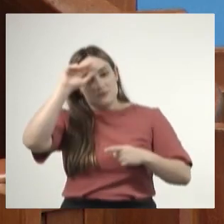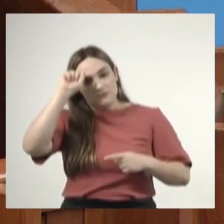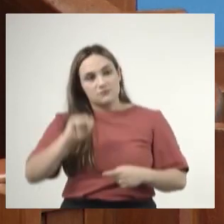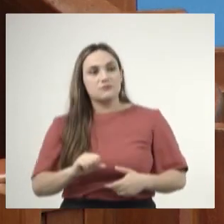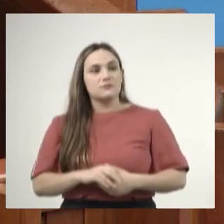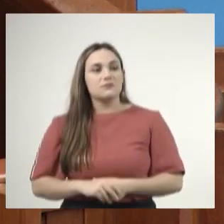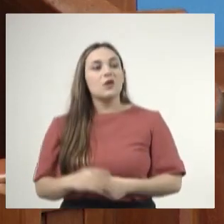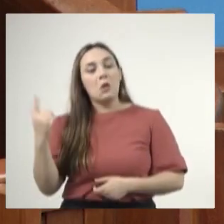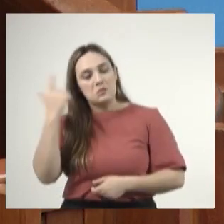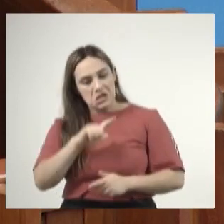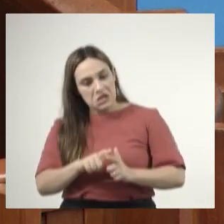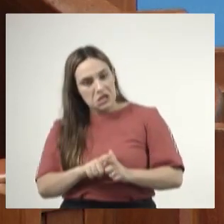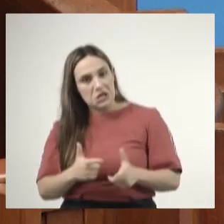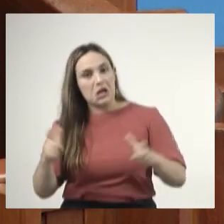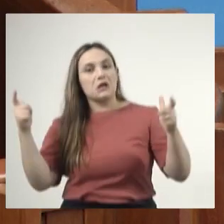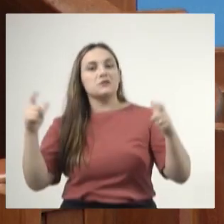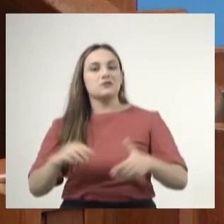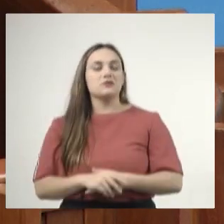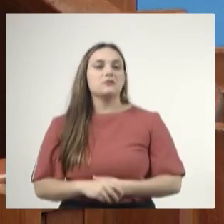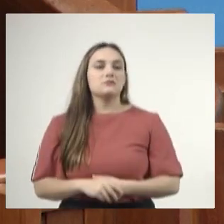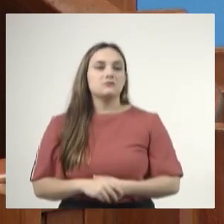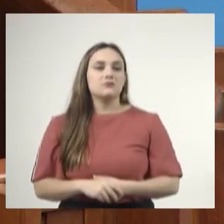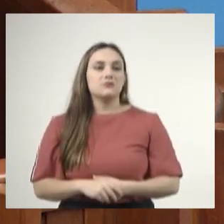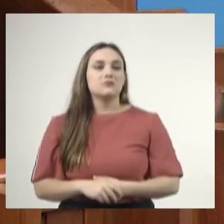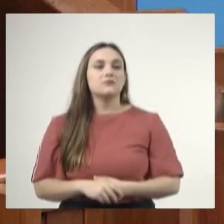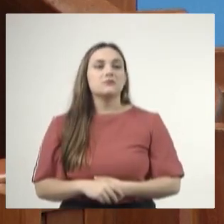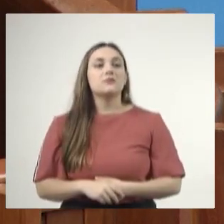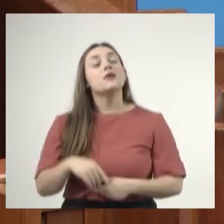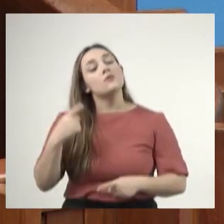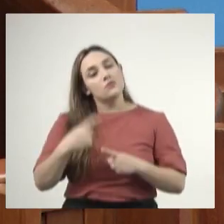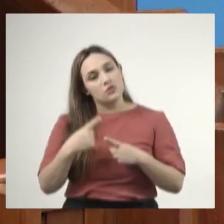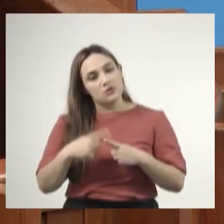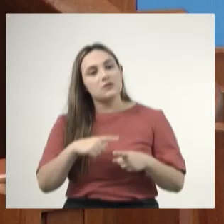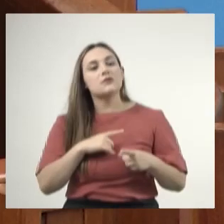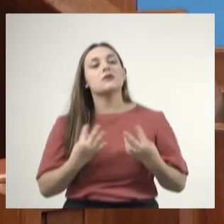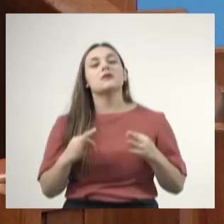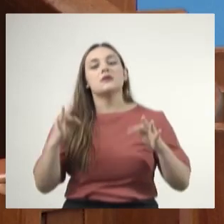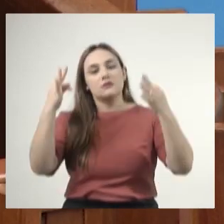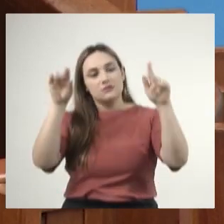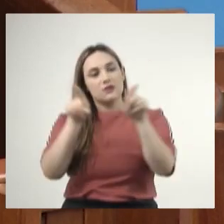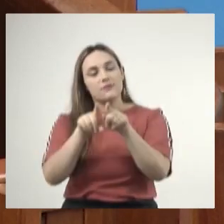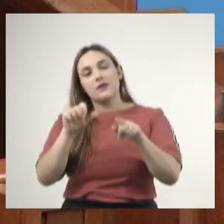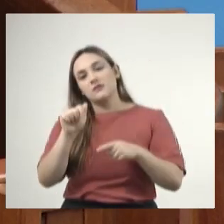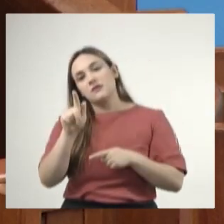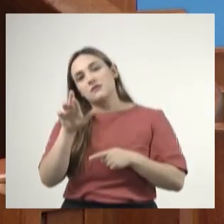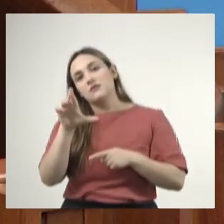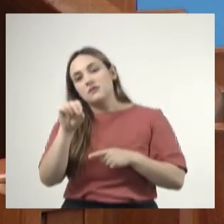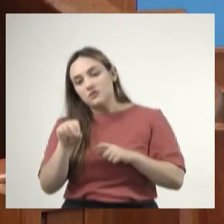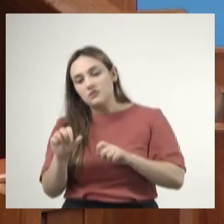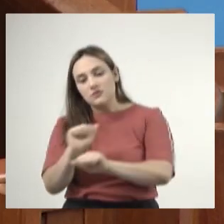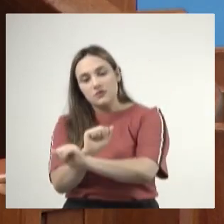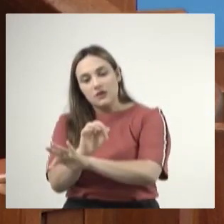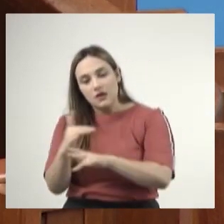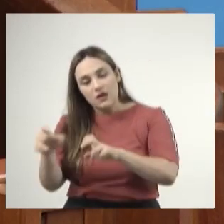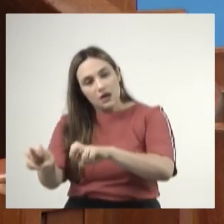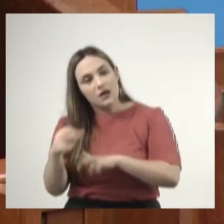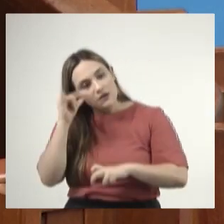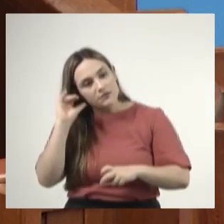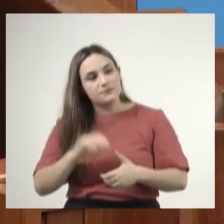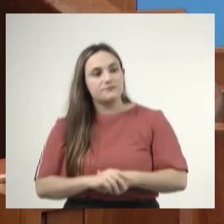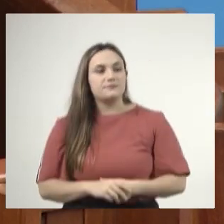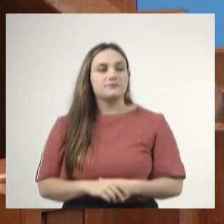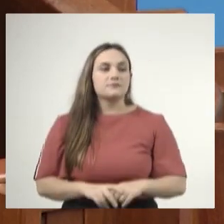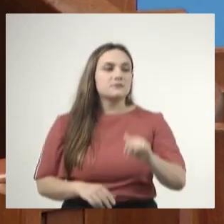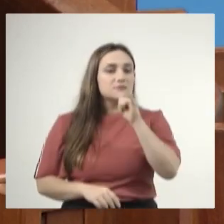do tamanho que está, graças à tecnologia, ao agronegócio. Você vê,